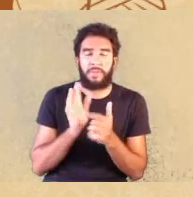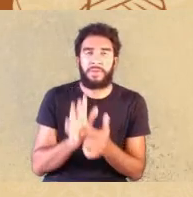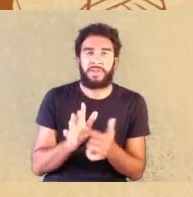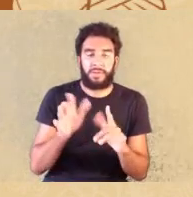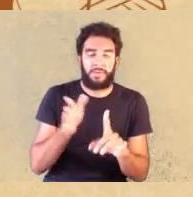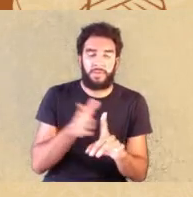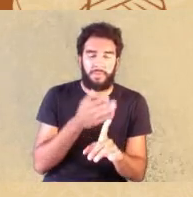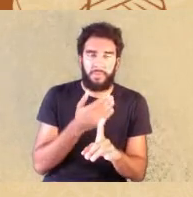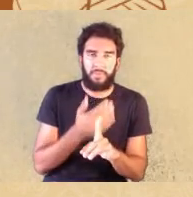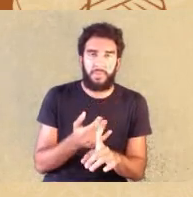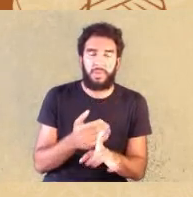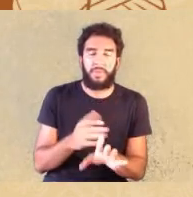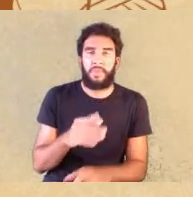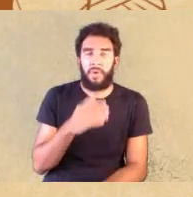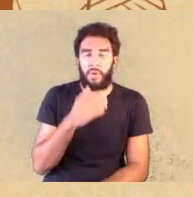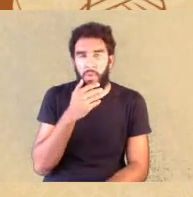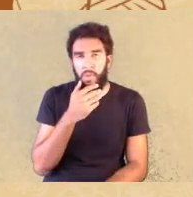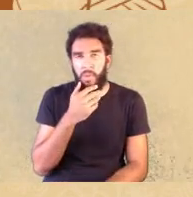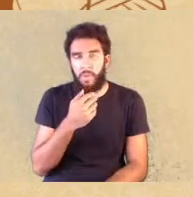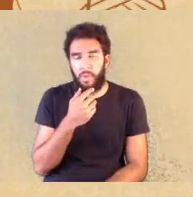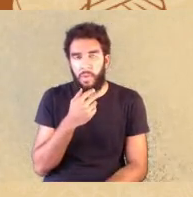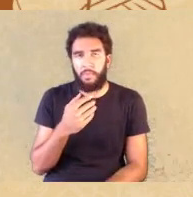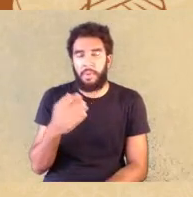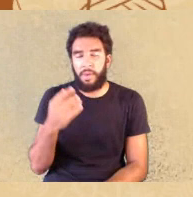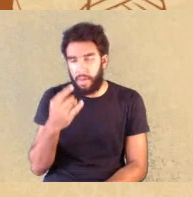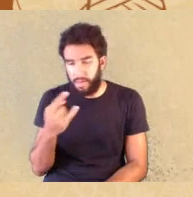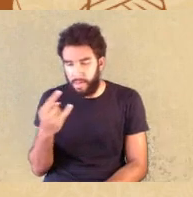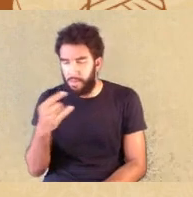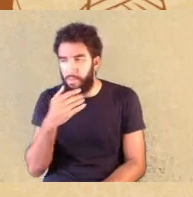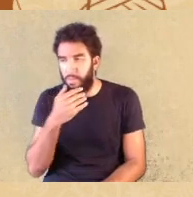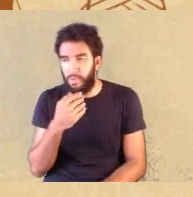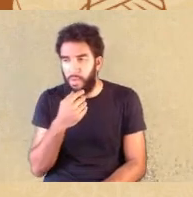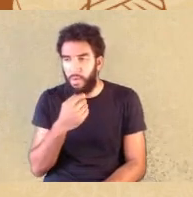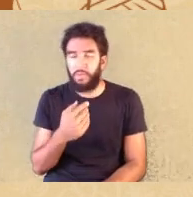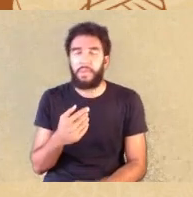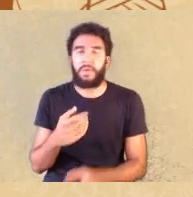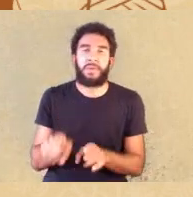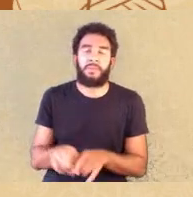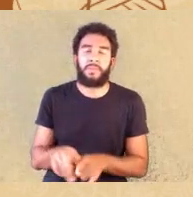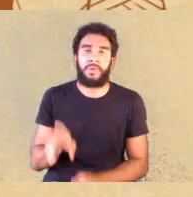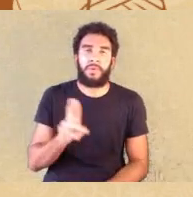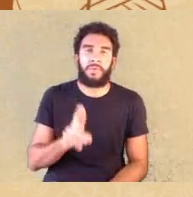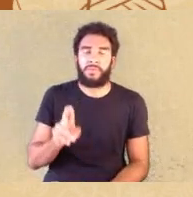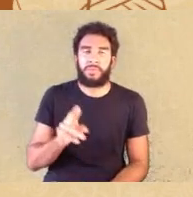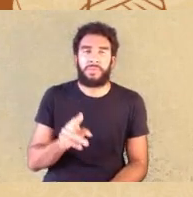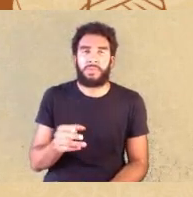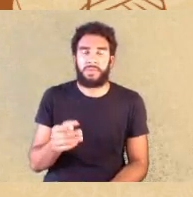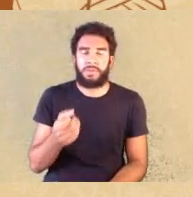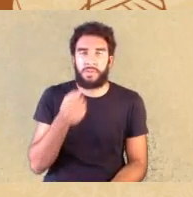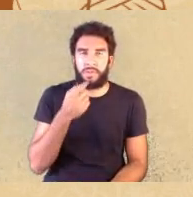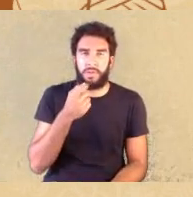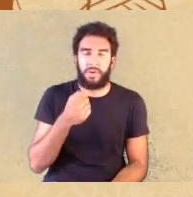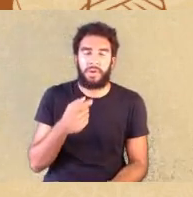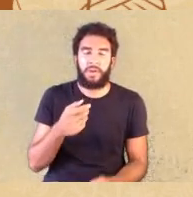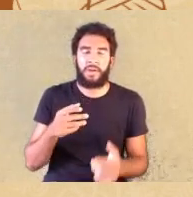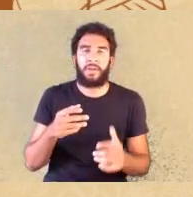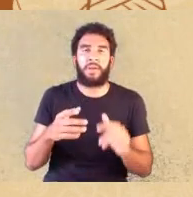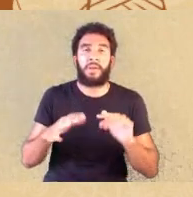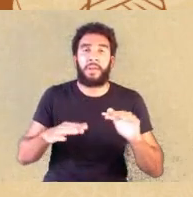por homens, bullying, violência, discriminação familiar, abuso de álcool e outras drogas e desafios nas oportunidades para formar pares,